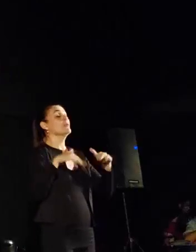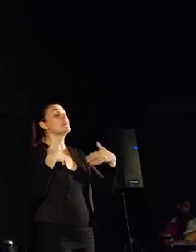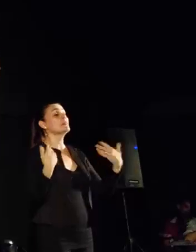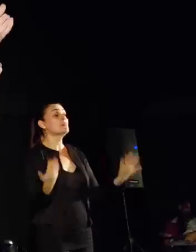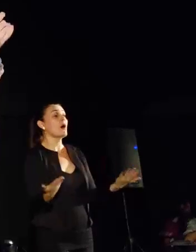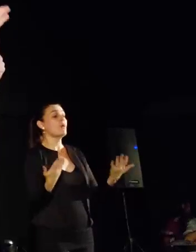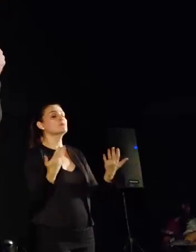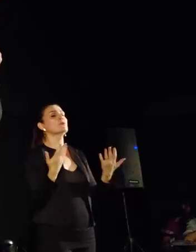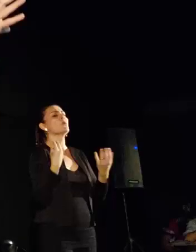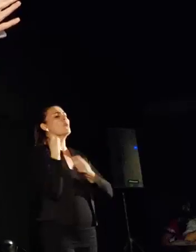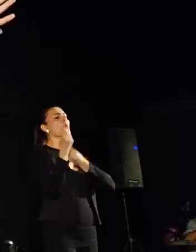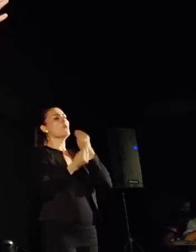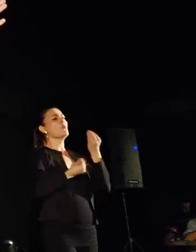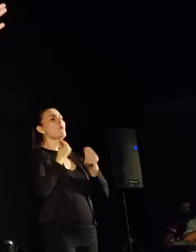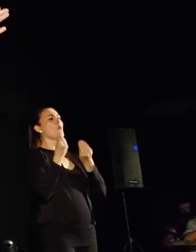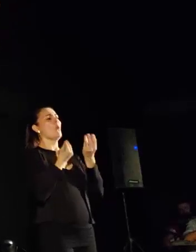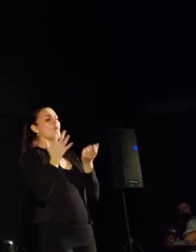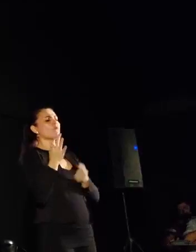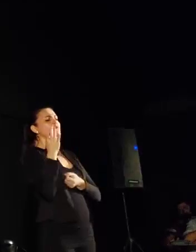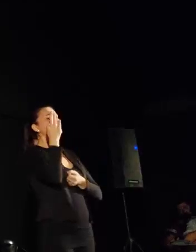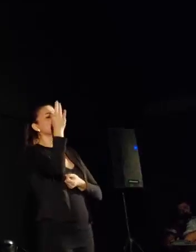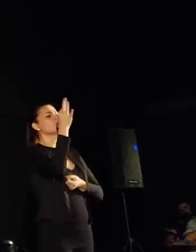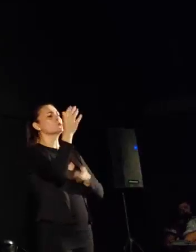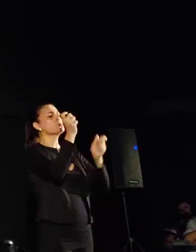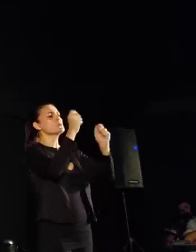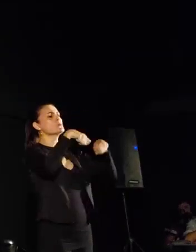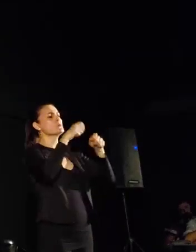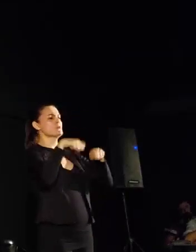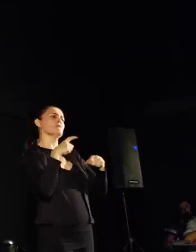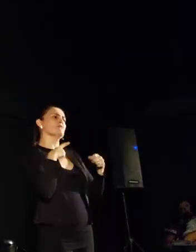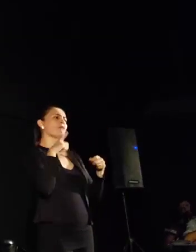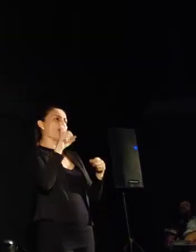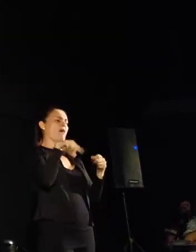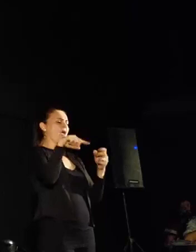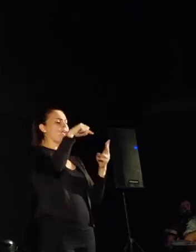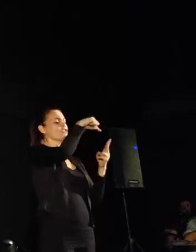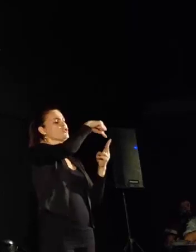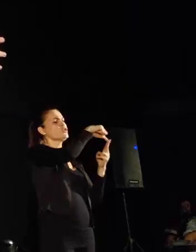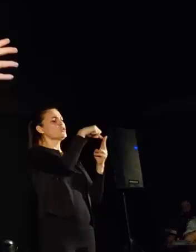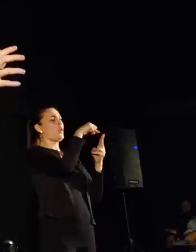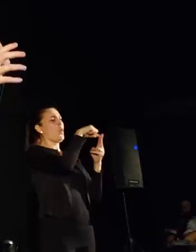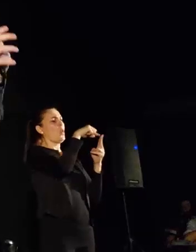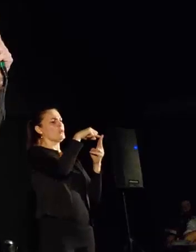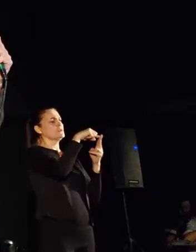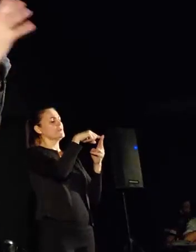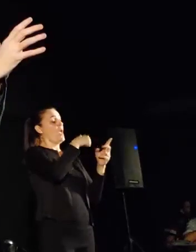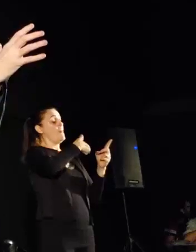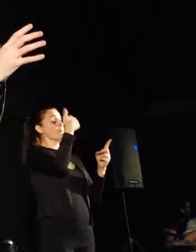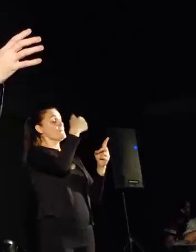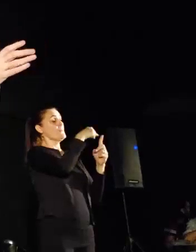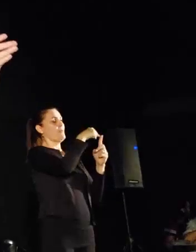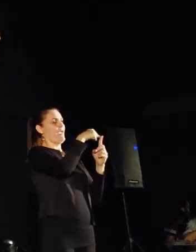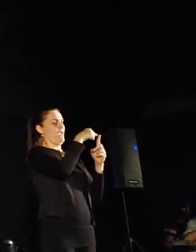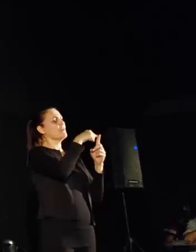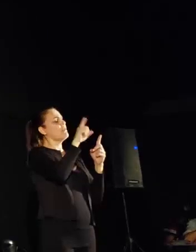O horizonte possível é 2, ou mesmo 3. Eu terminaria um pouco por aqui. O primeiro deles é claro